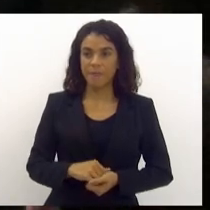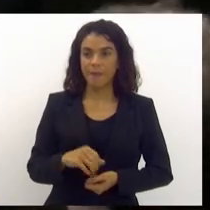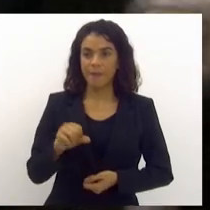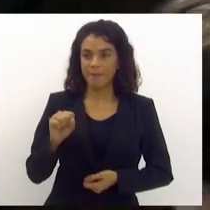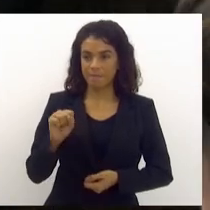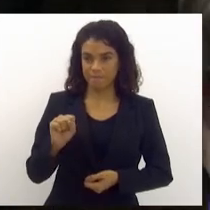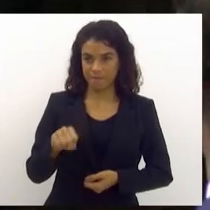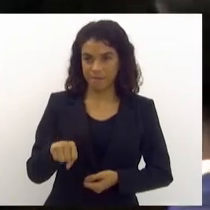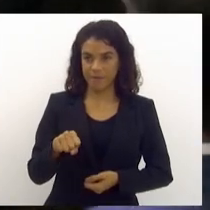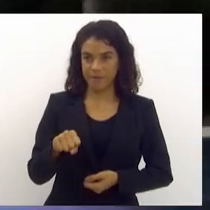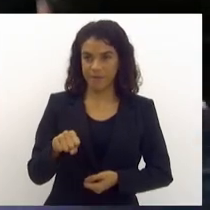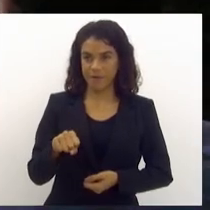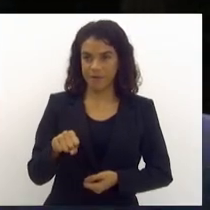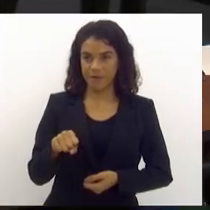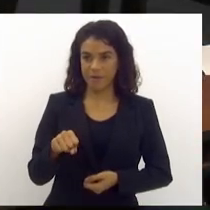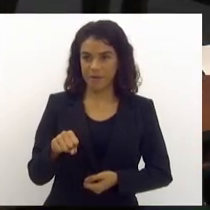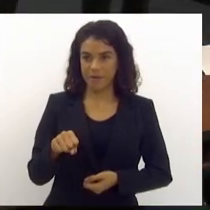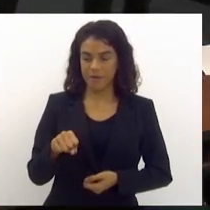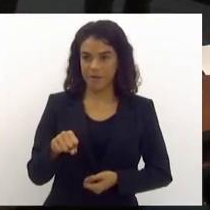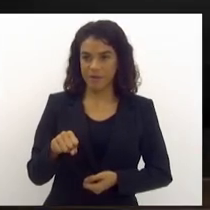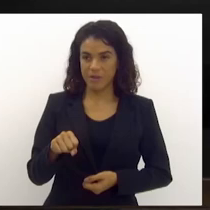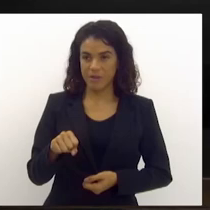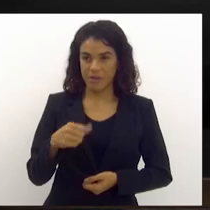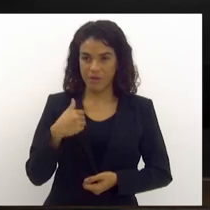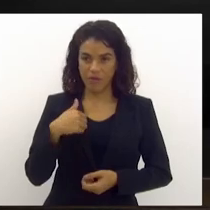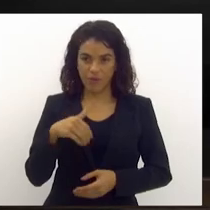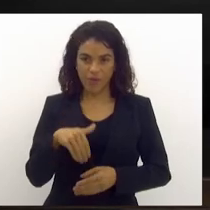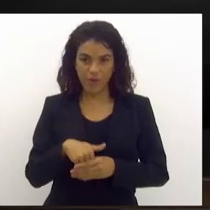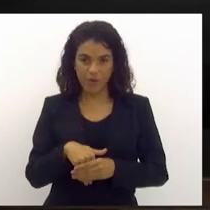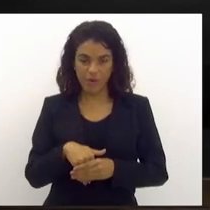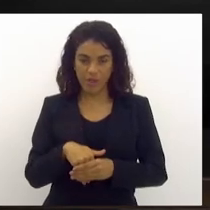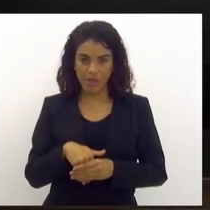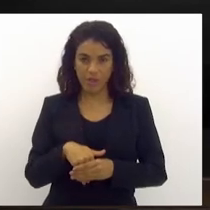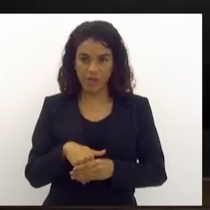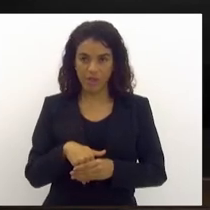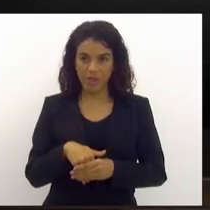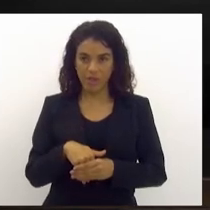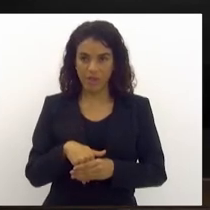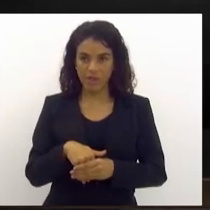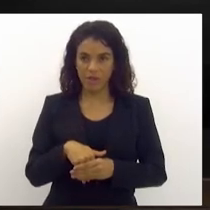presidente. Se puder, eu vou votar, agora eu vou sair daqui agora.